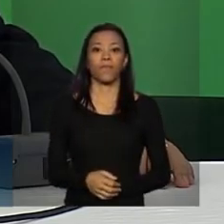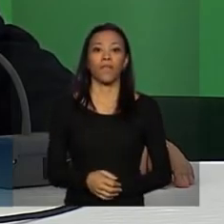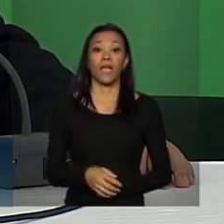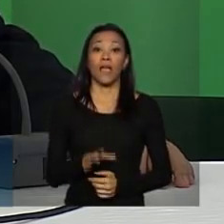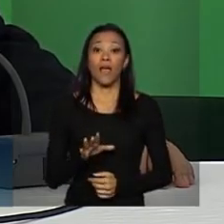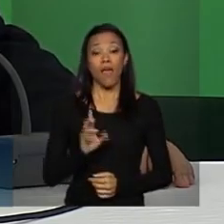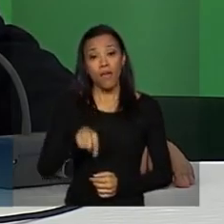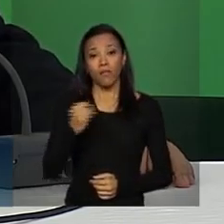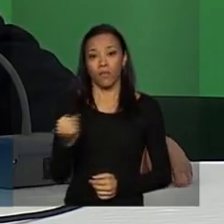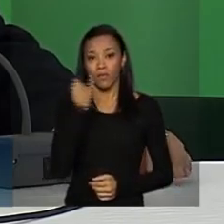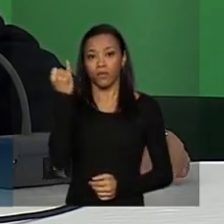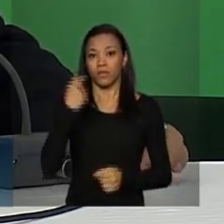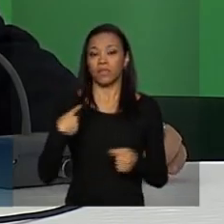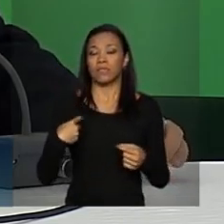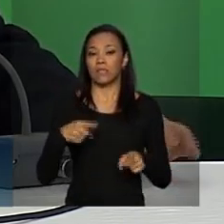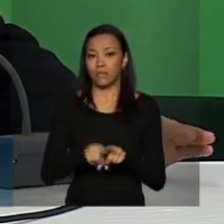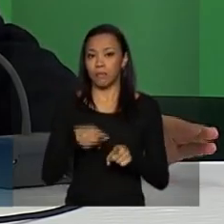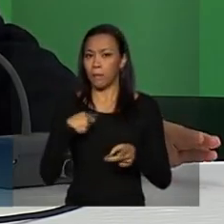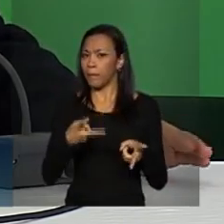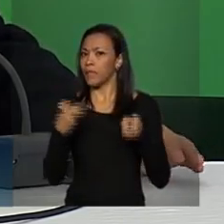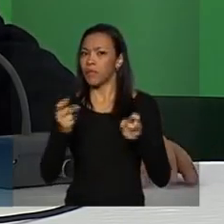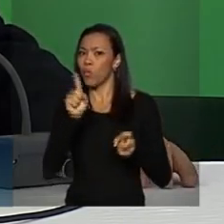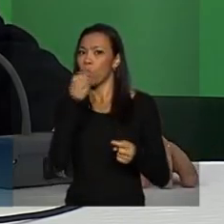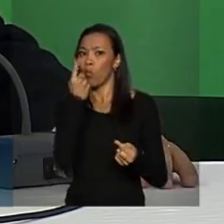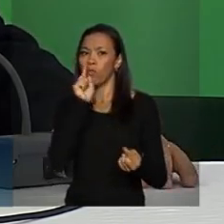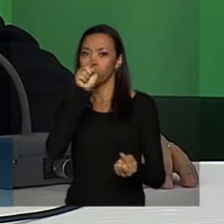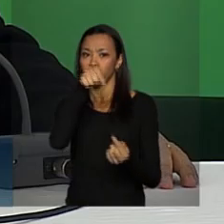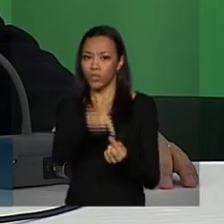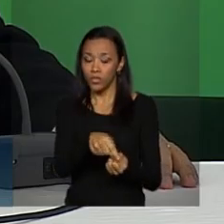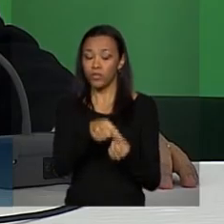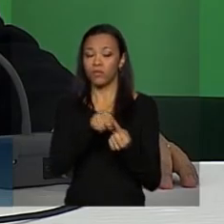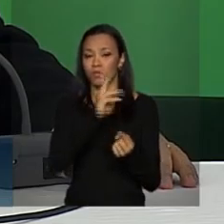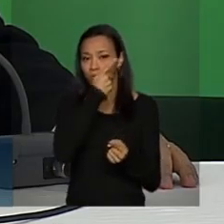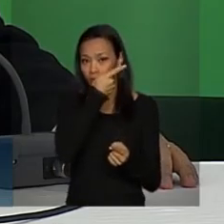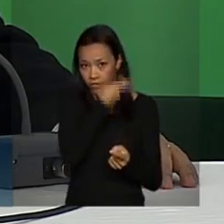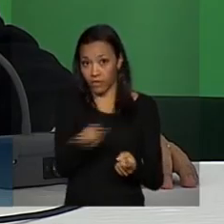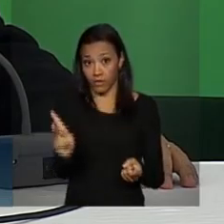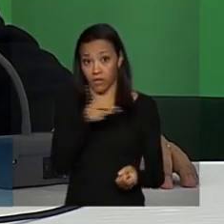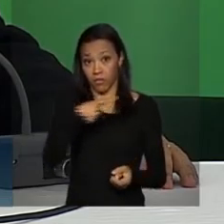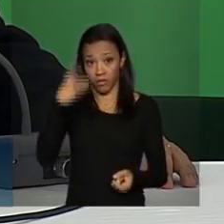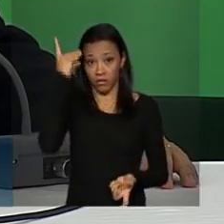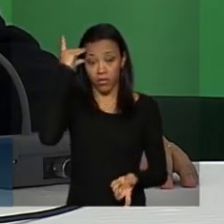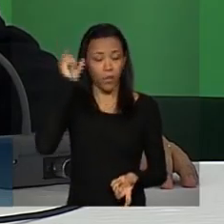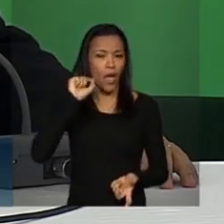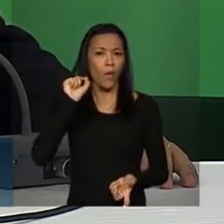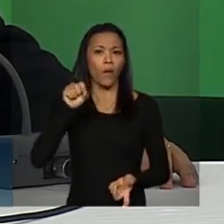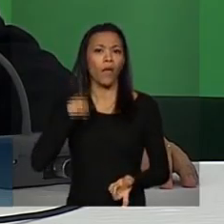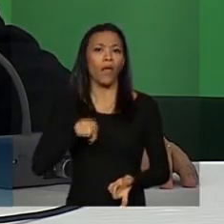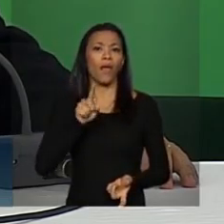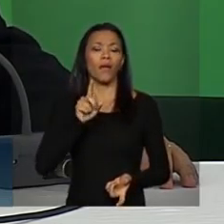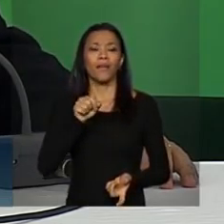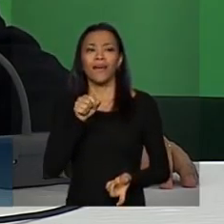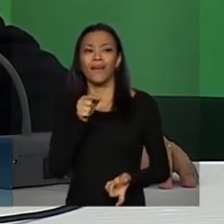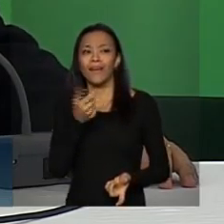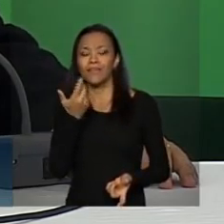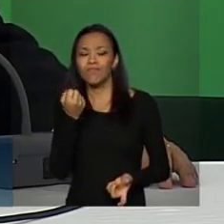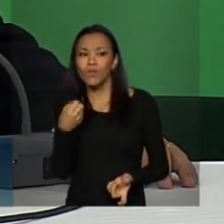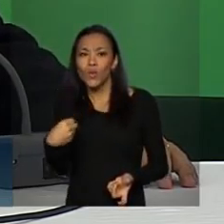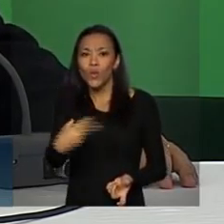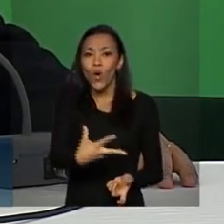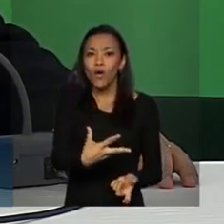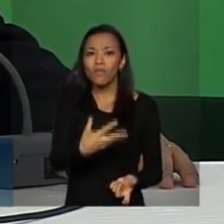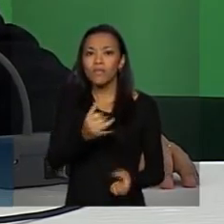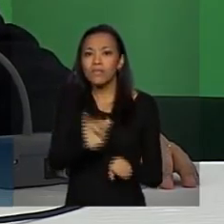gente notar que um objetivo dessa visita da presidenta será identificação de novas perspectivas